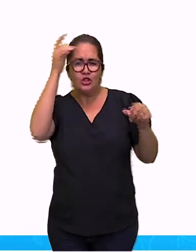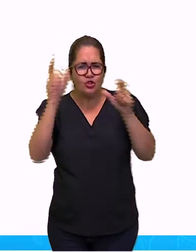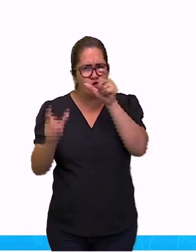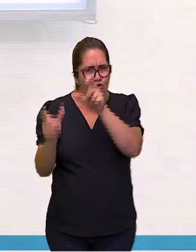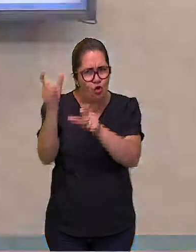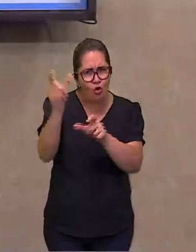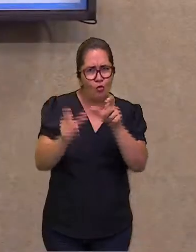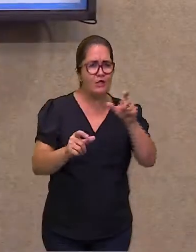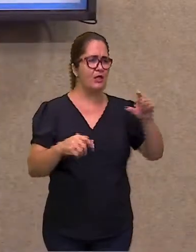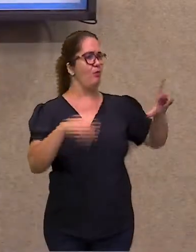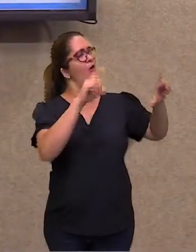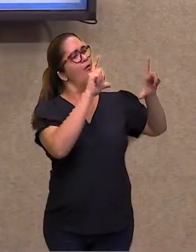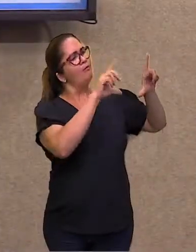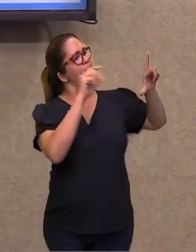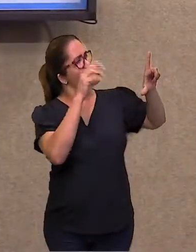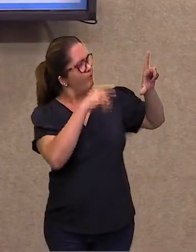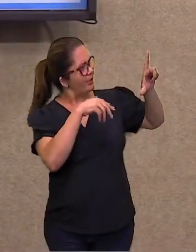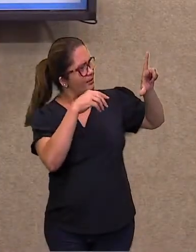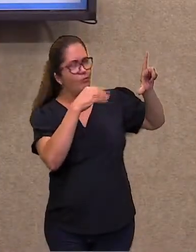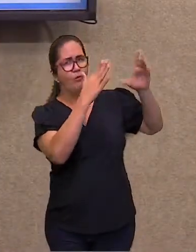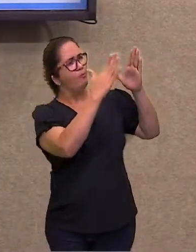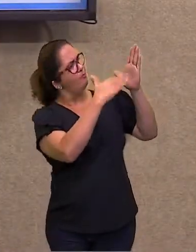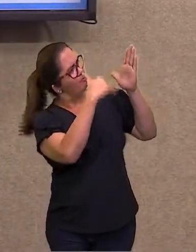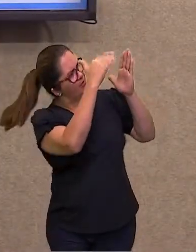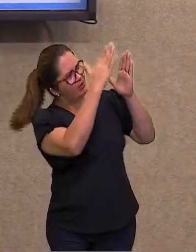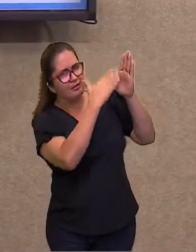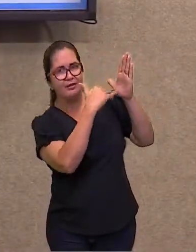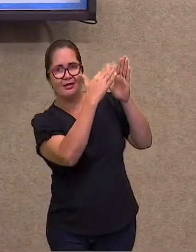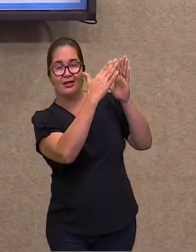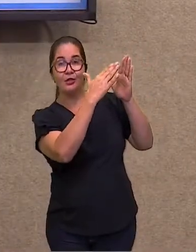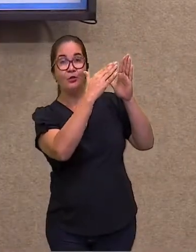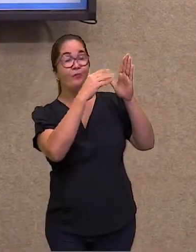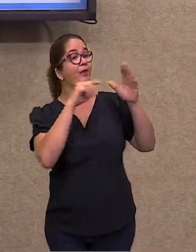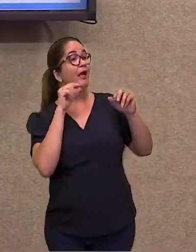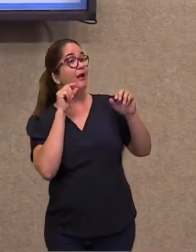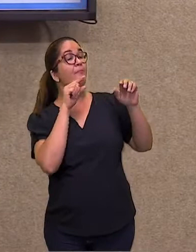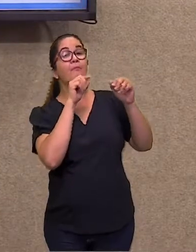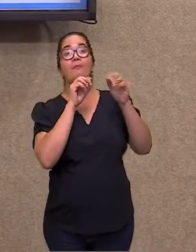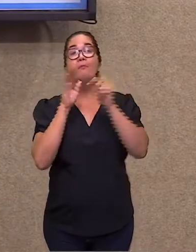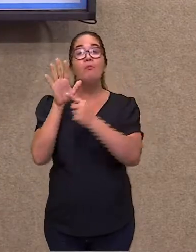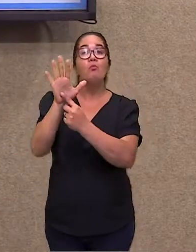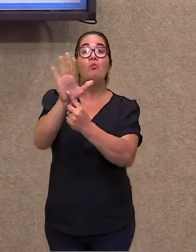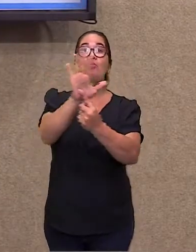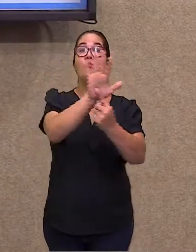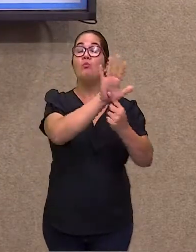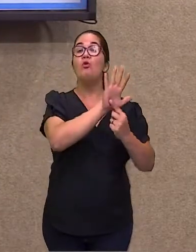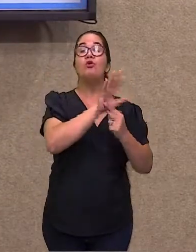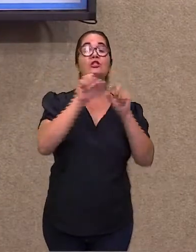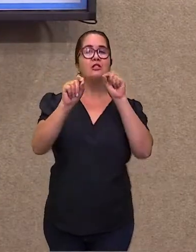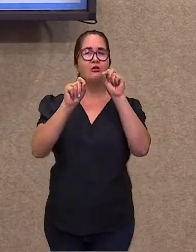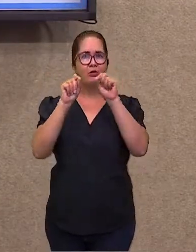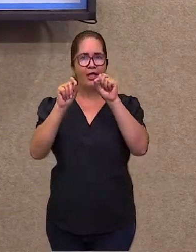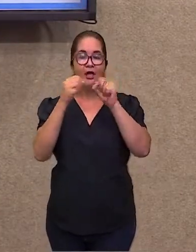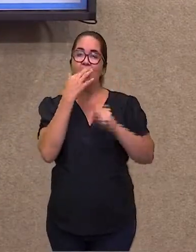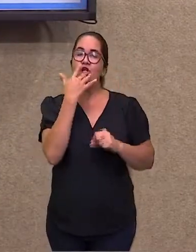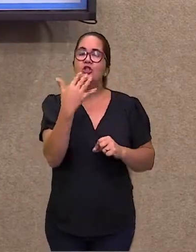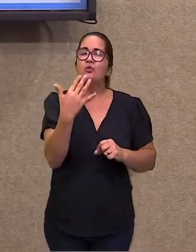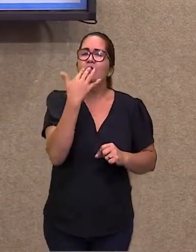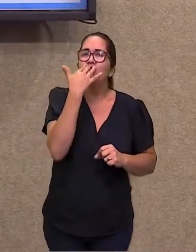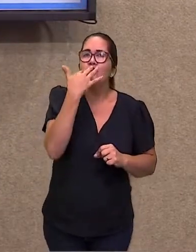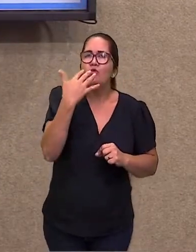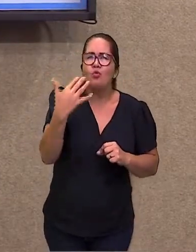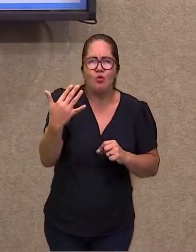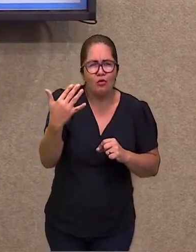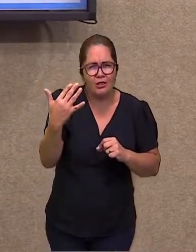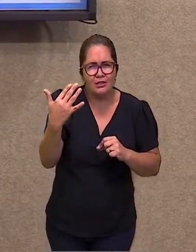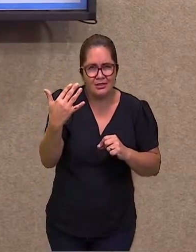cores. No pontilhismo, não. Essas cores, elas surgem direto na tela, a partir de uma cor primária, vai se colocando ponto